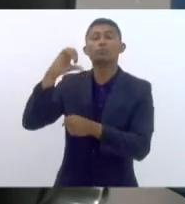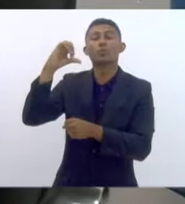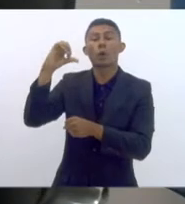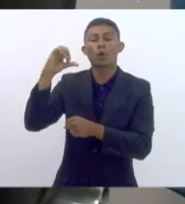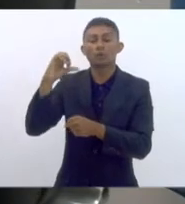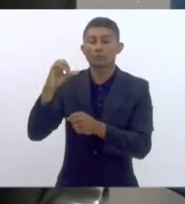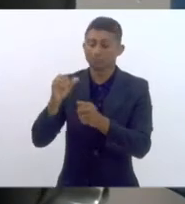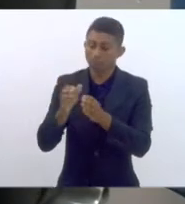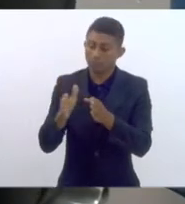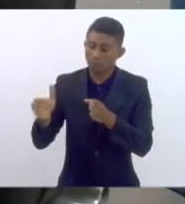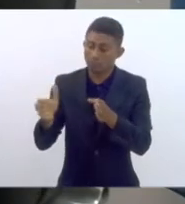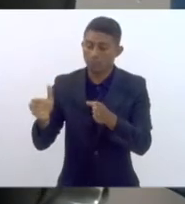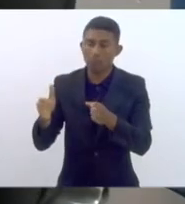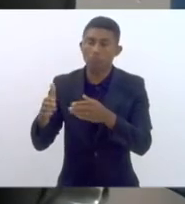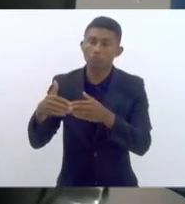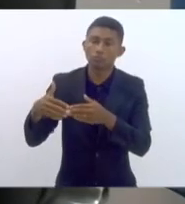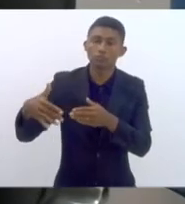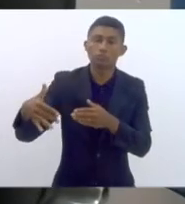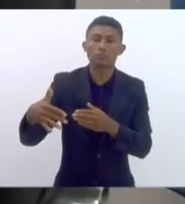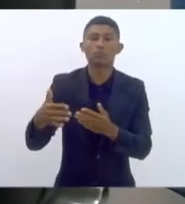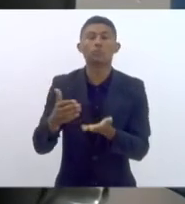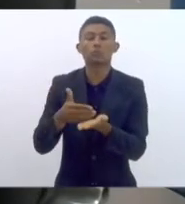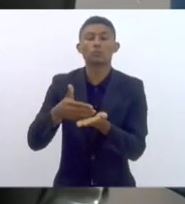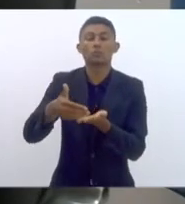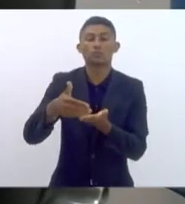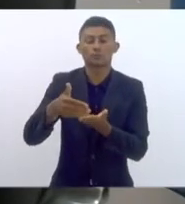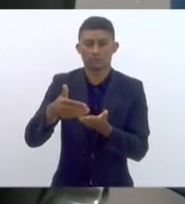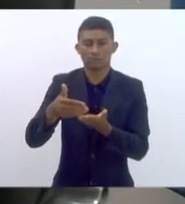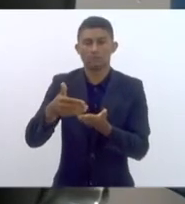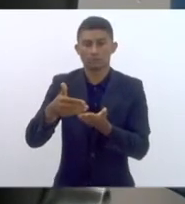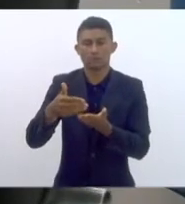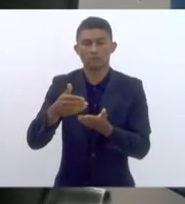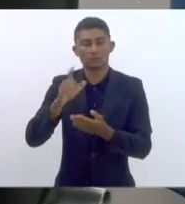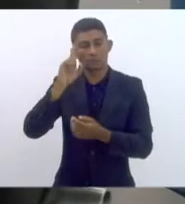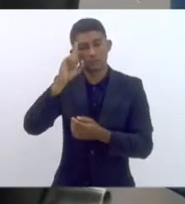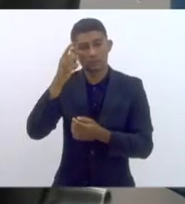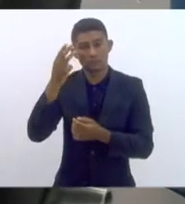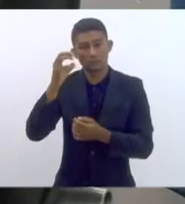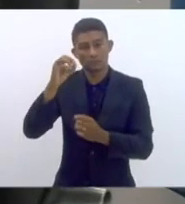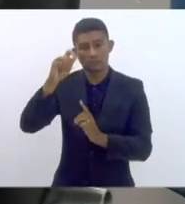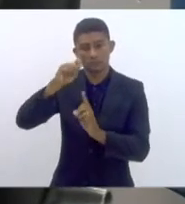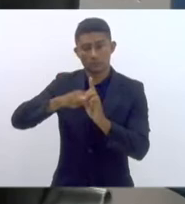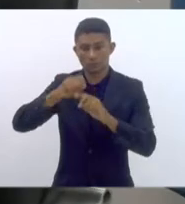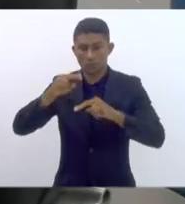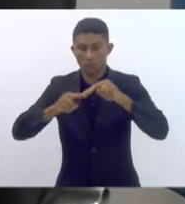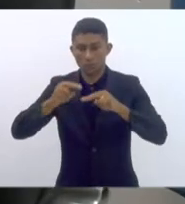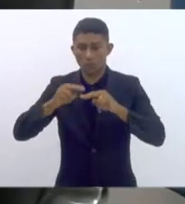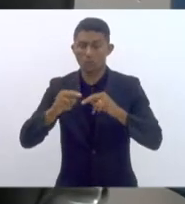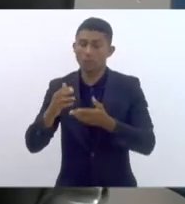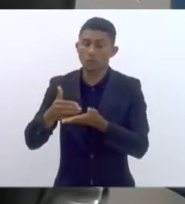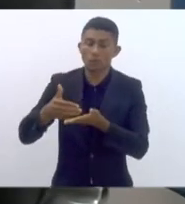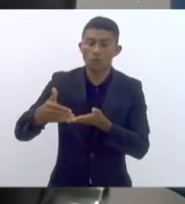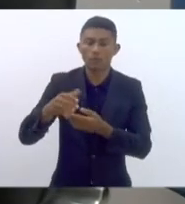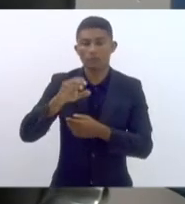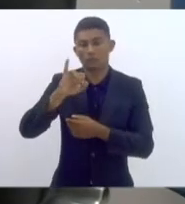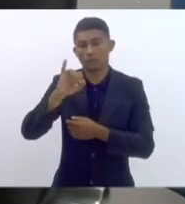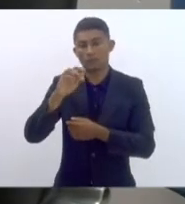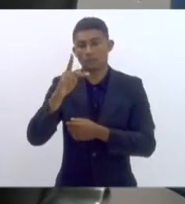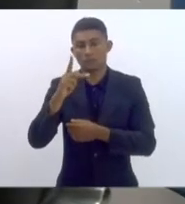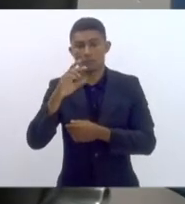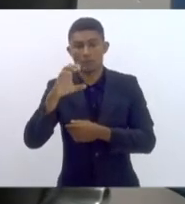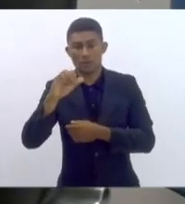partir de 30 de junho desse ano, aplicando o IPCA mais 4, que